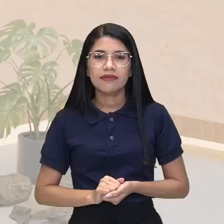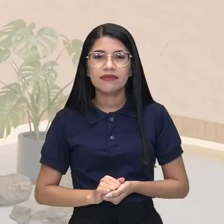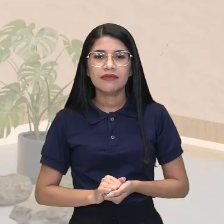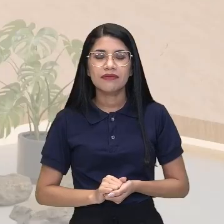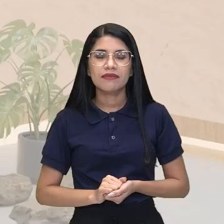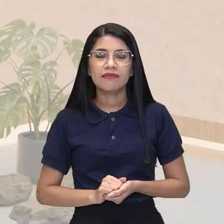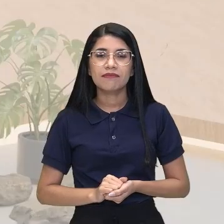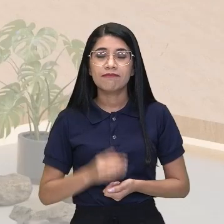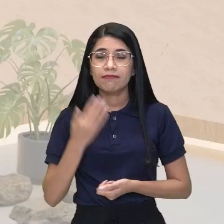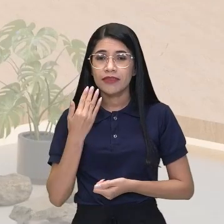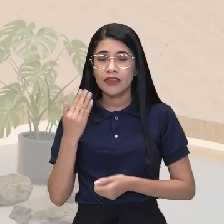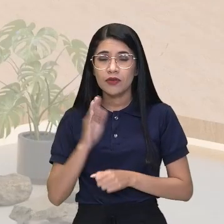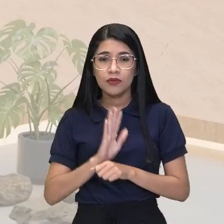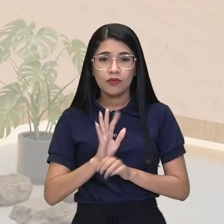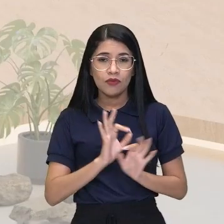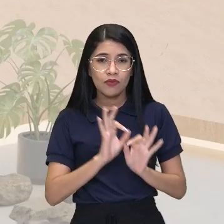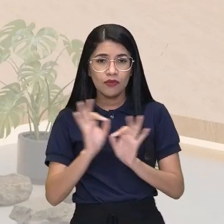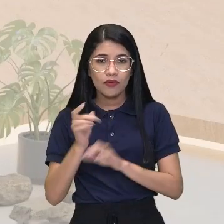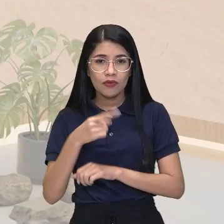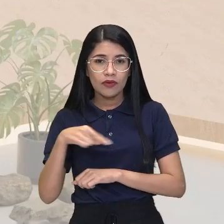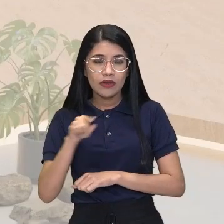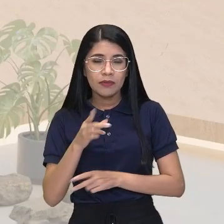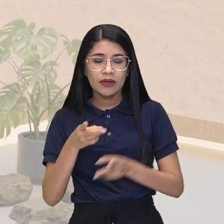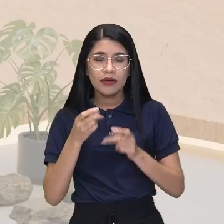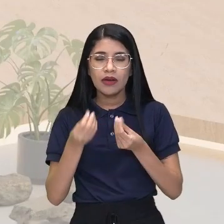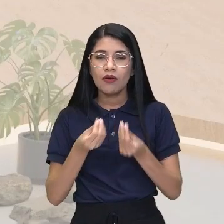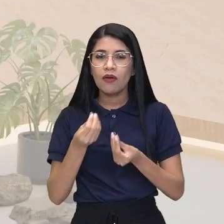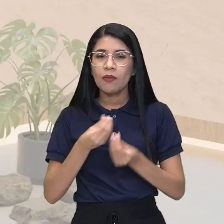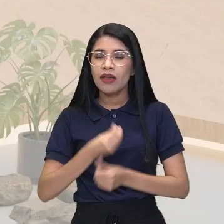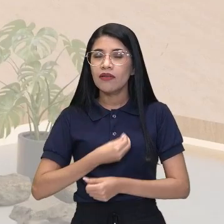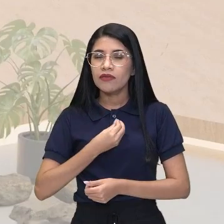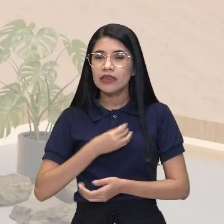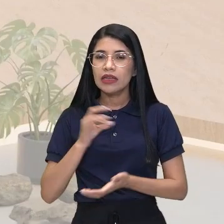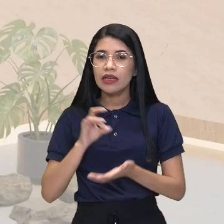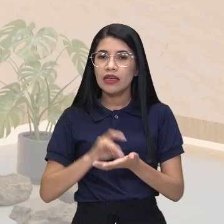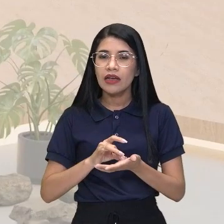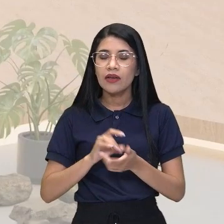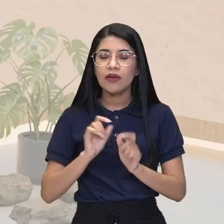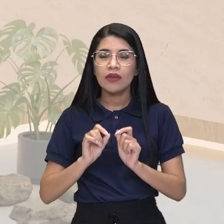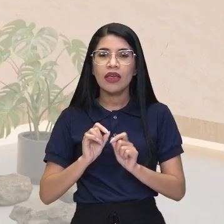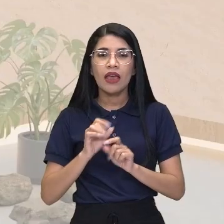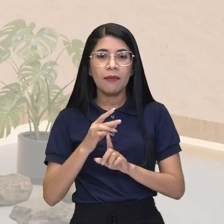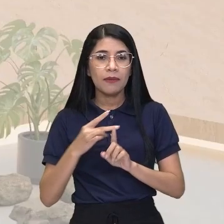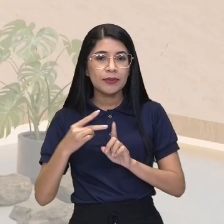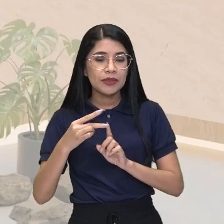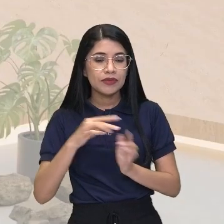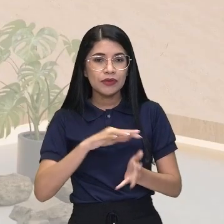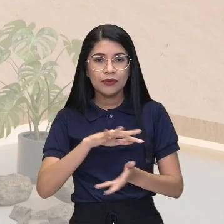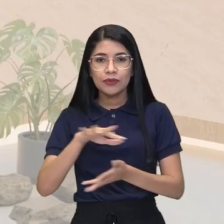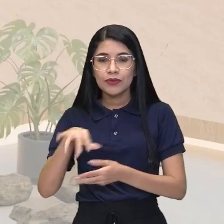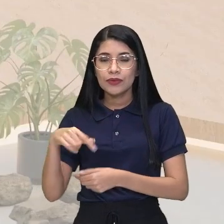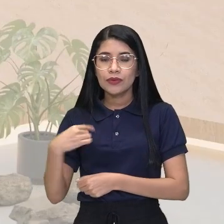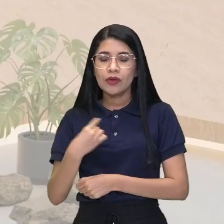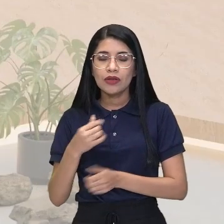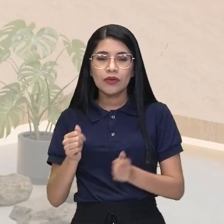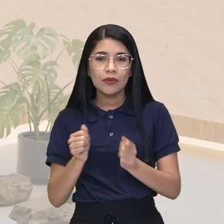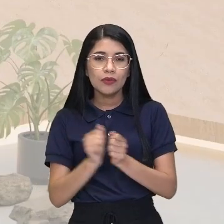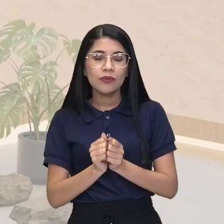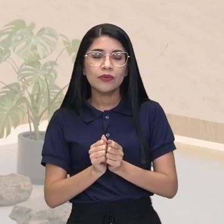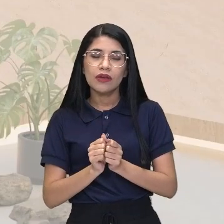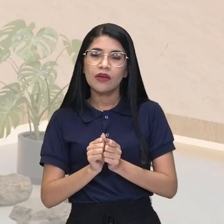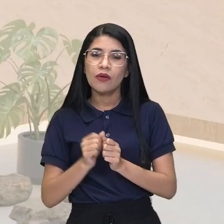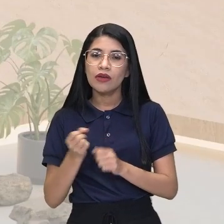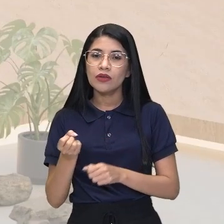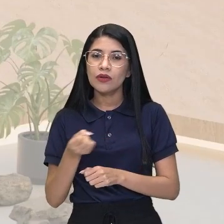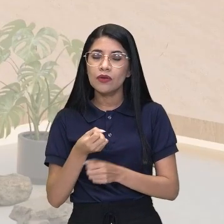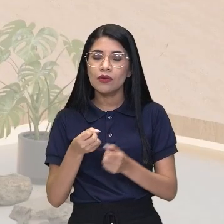Então tá aí, ó, vocês viram, né, um pouco da nossa realidade. Isso é a nossa cosmologia, junto com a modernidade, né? Então tudo